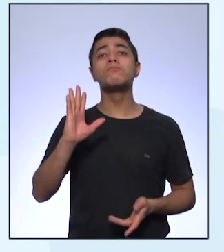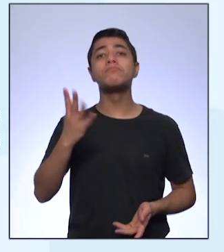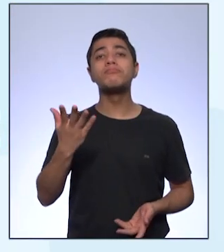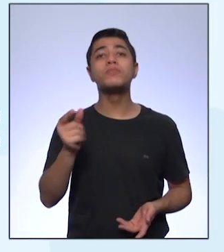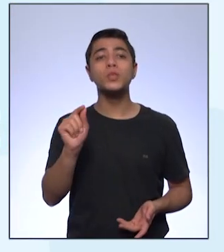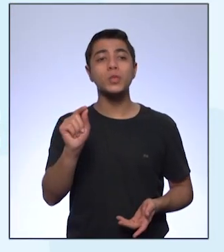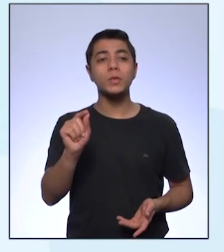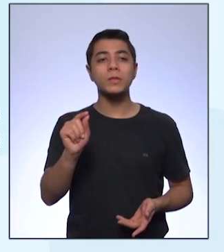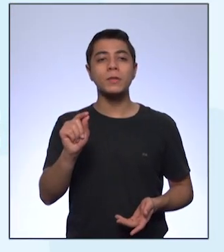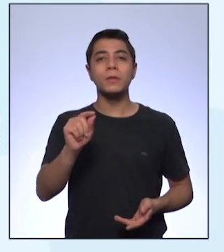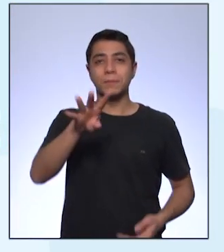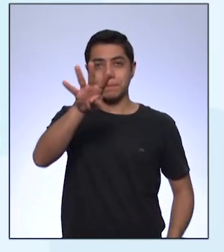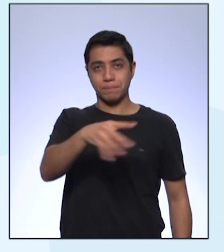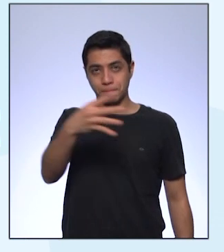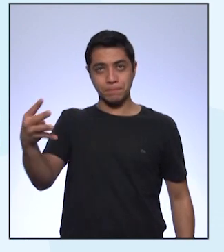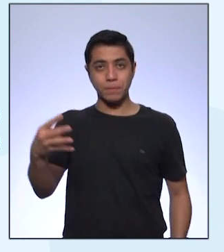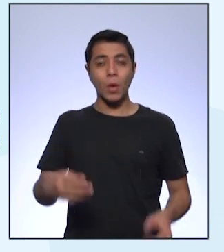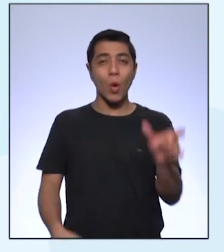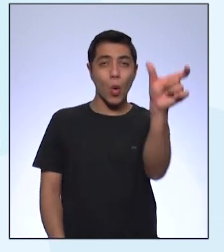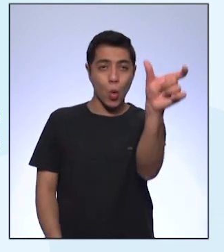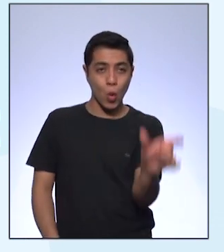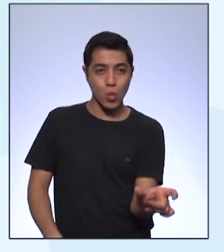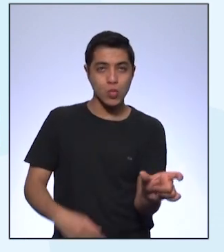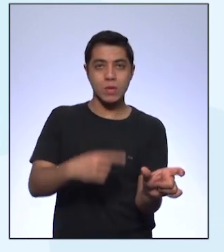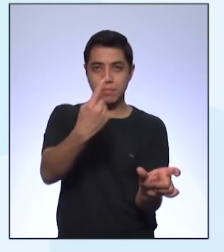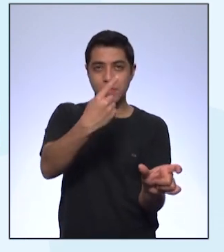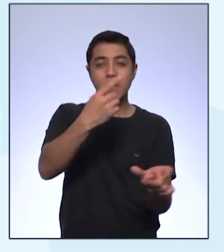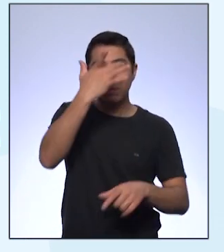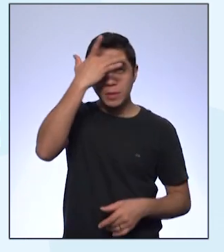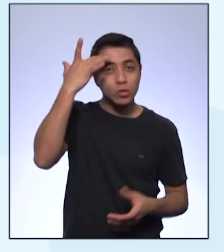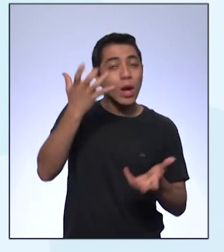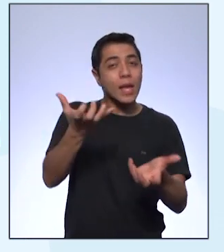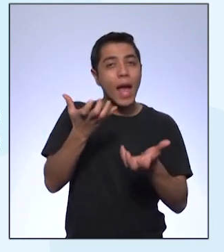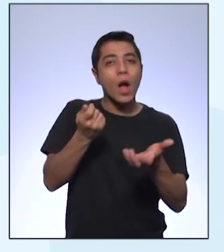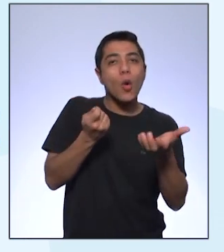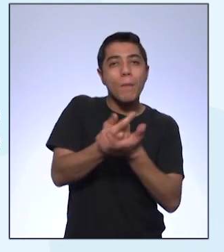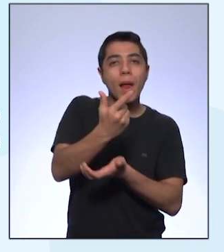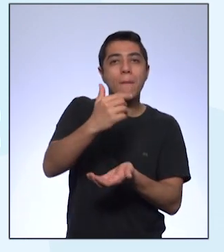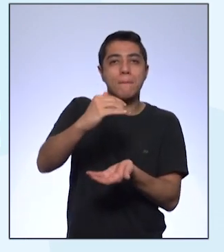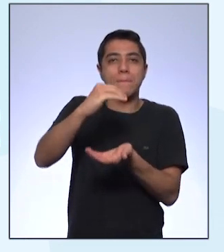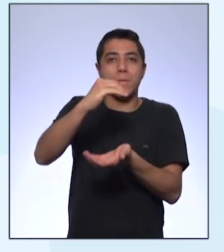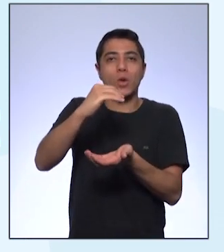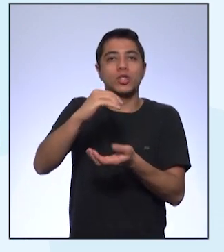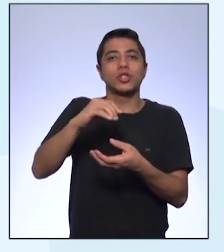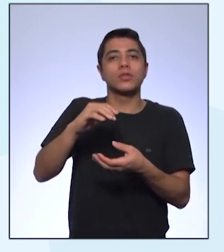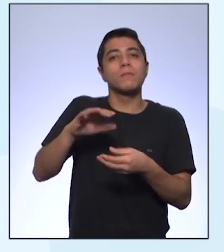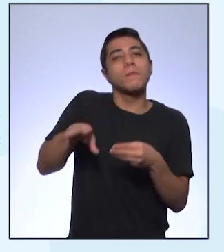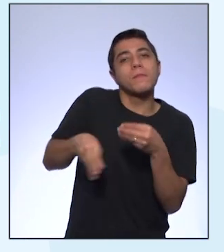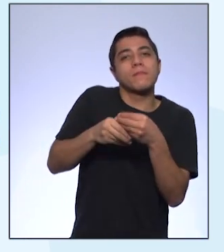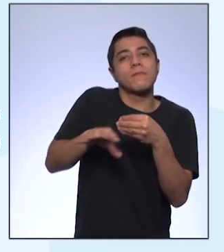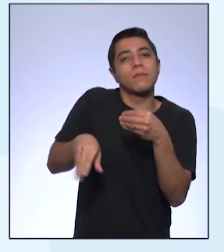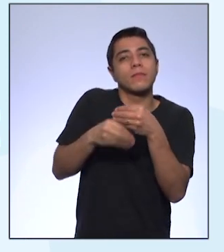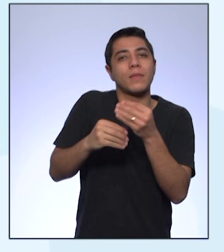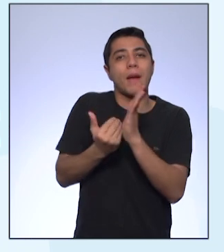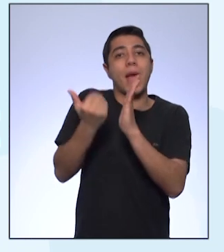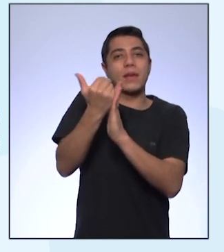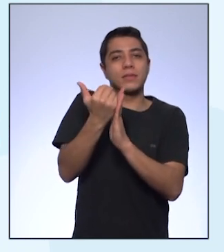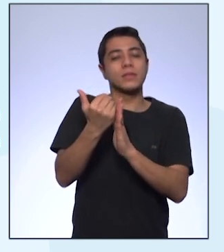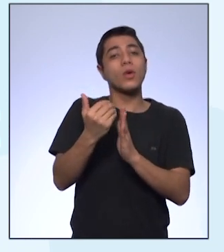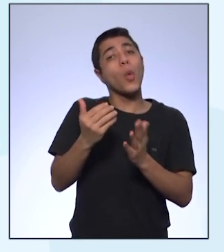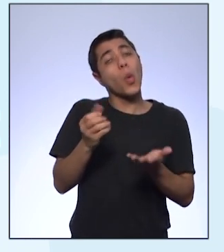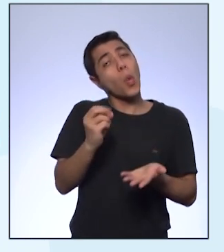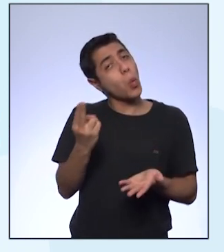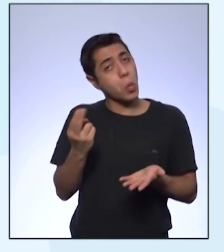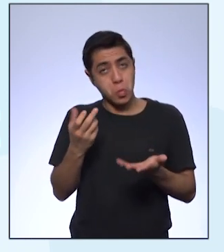a quantidade, o número de potes extras que a pessoa pode comprar ou não. E na segunda coluna, o preço em reais que ela